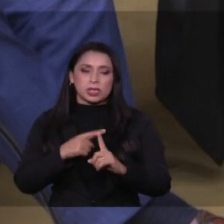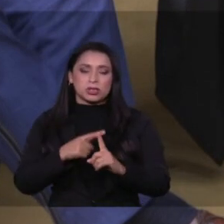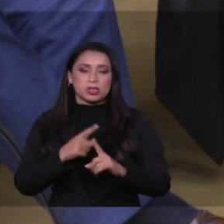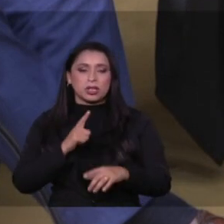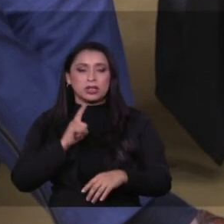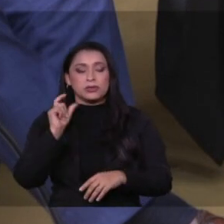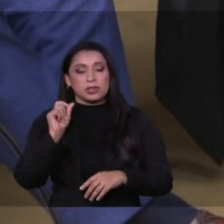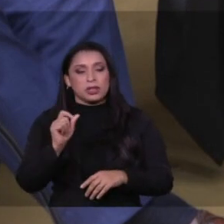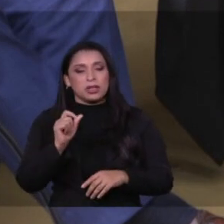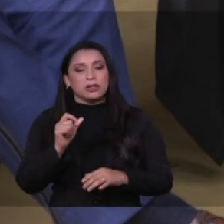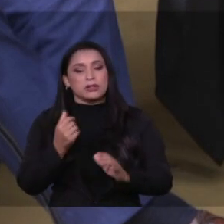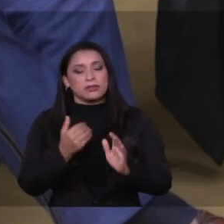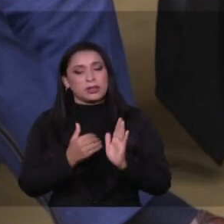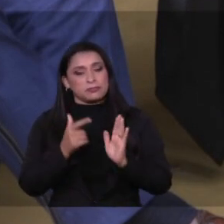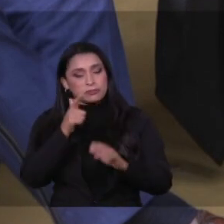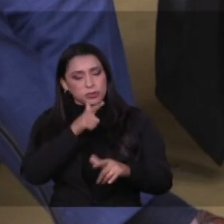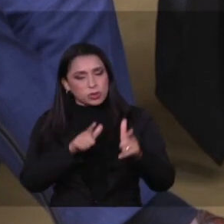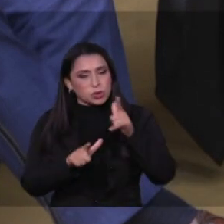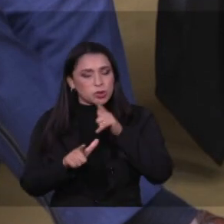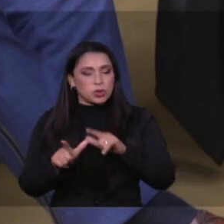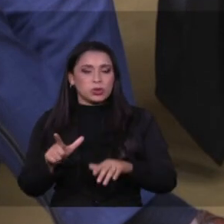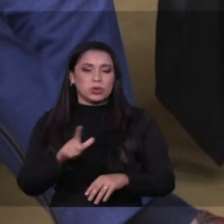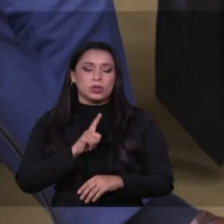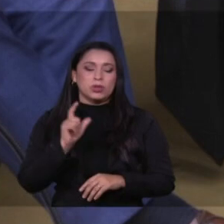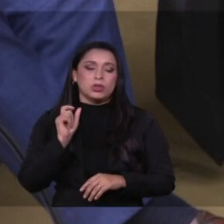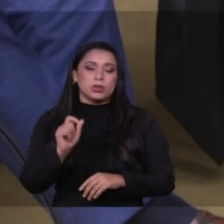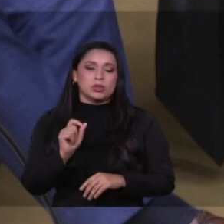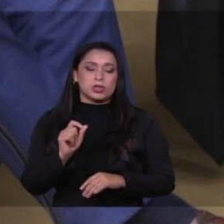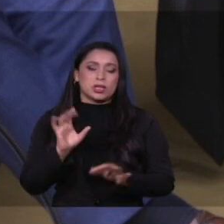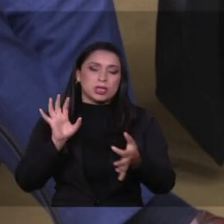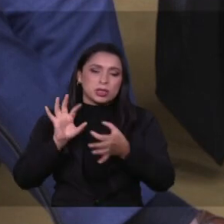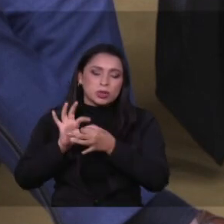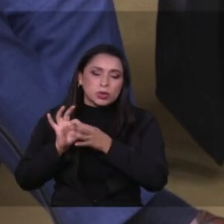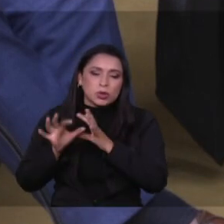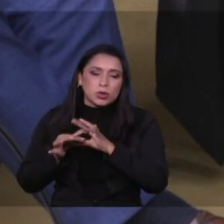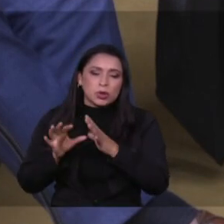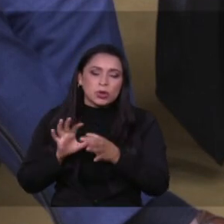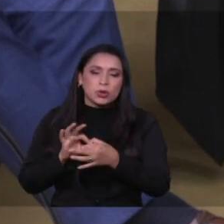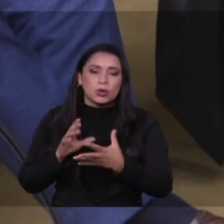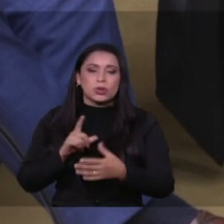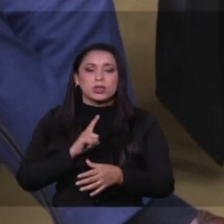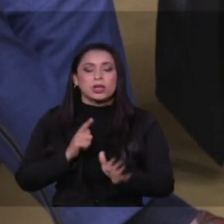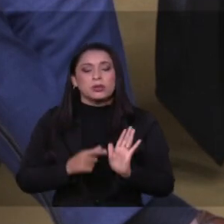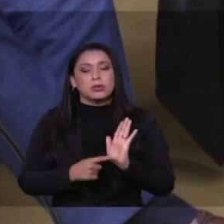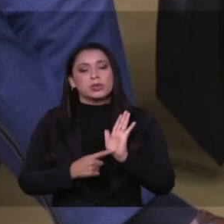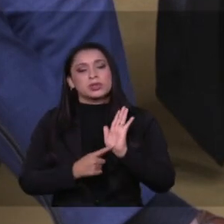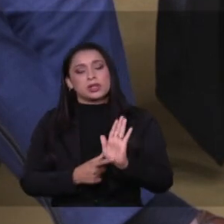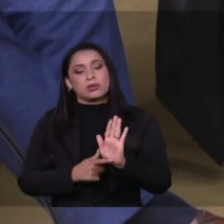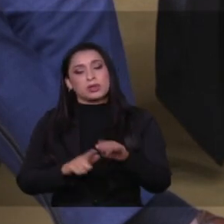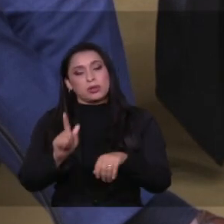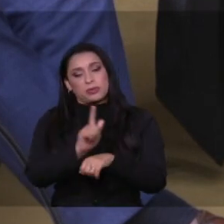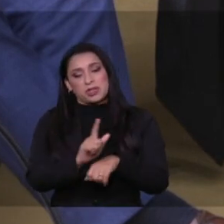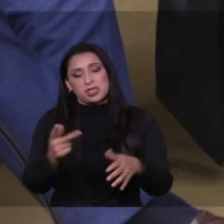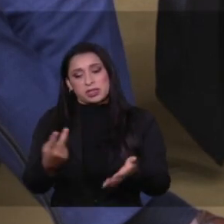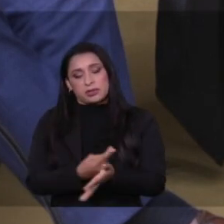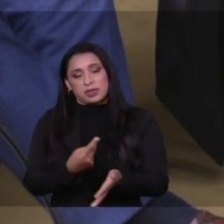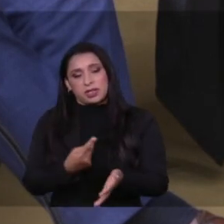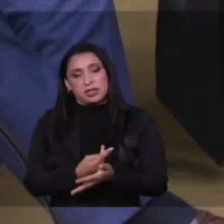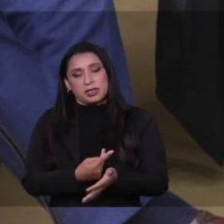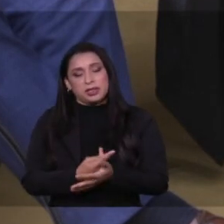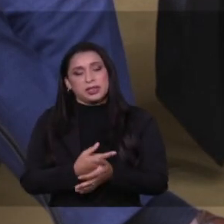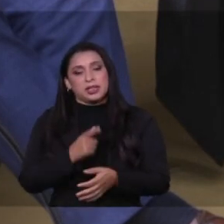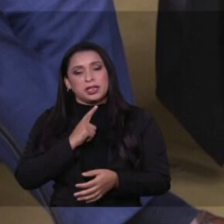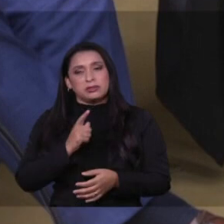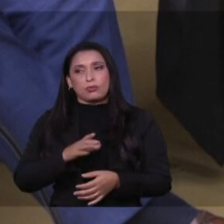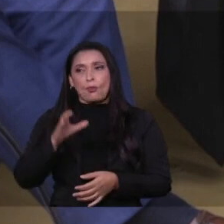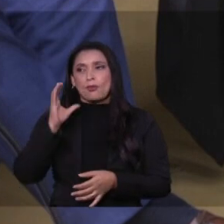progressivamente alcançados, não se pode acolher, no atual contexto, a alegação de que vigoraria uma gestão errática decorrente de posturas